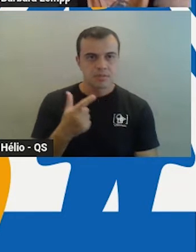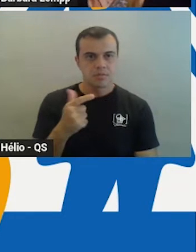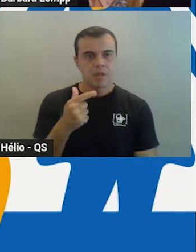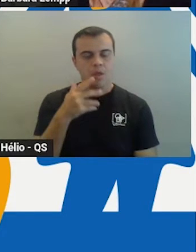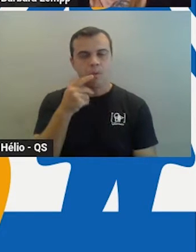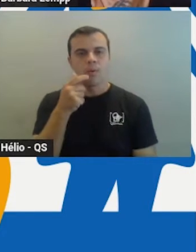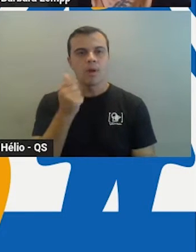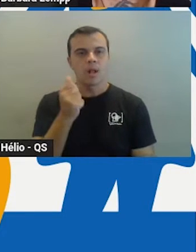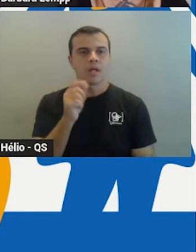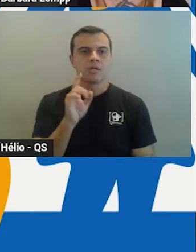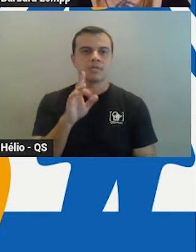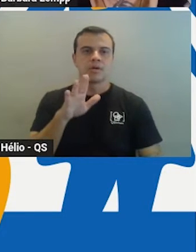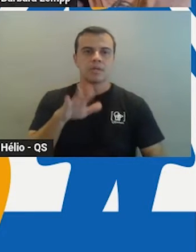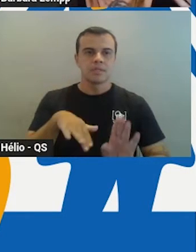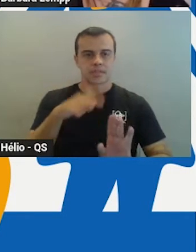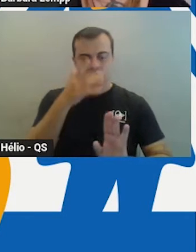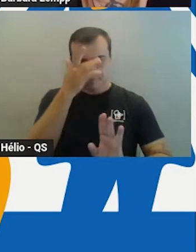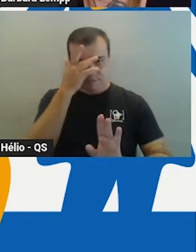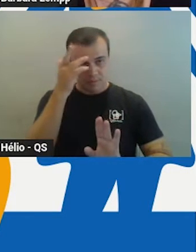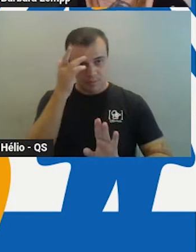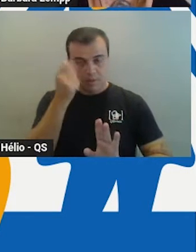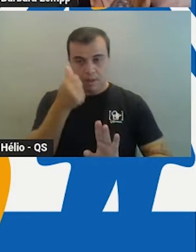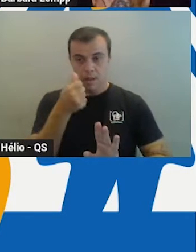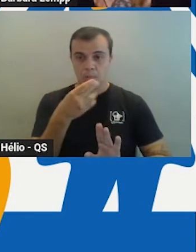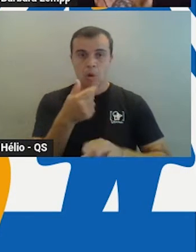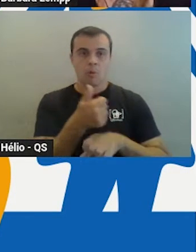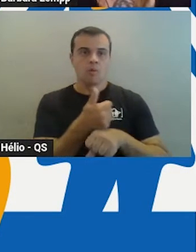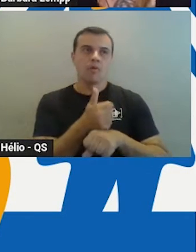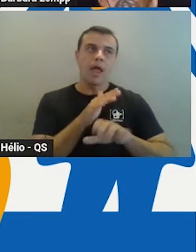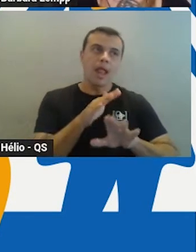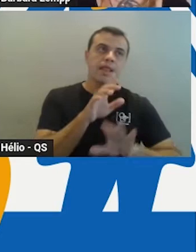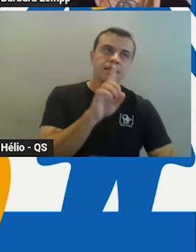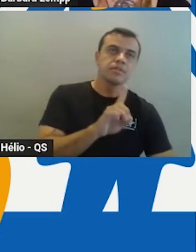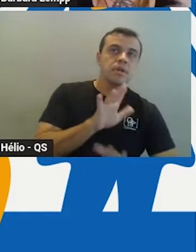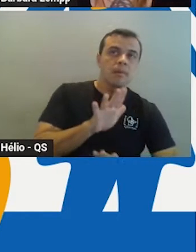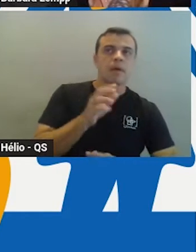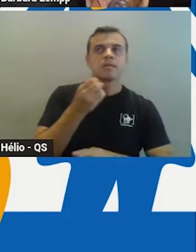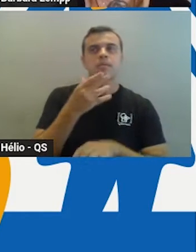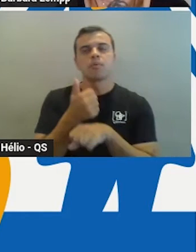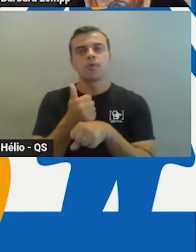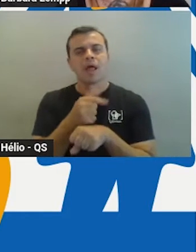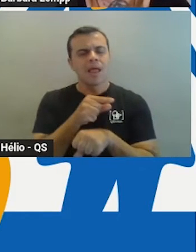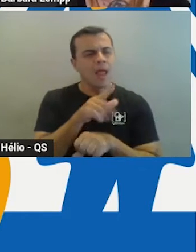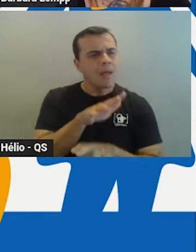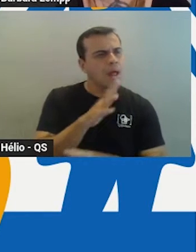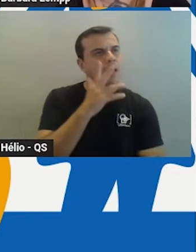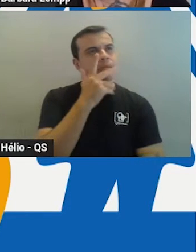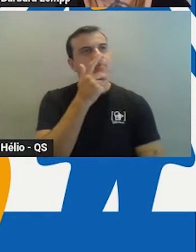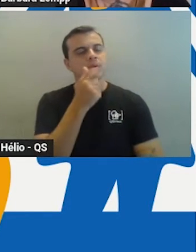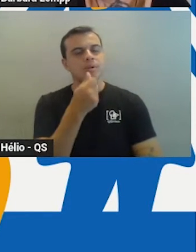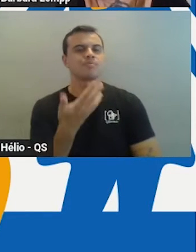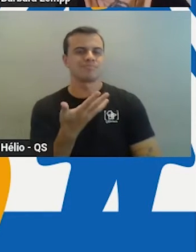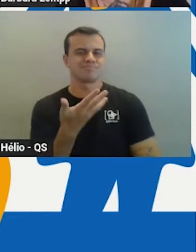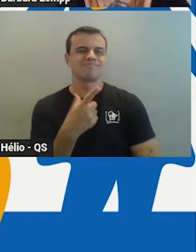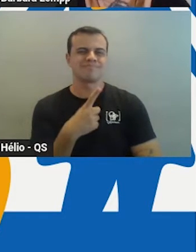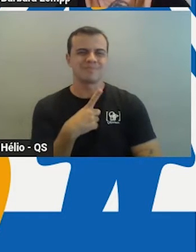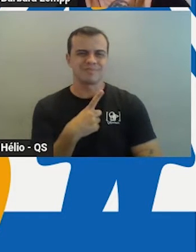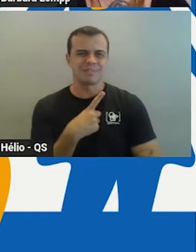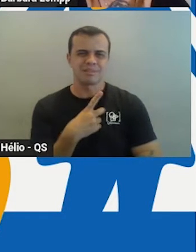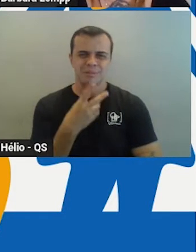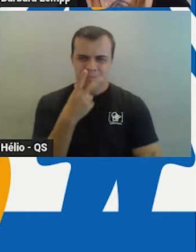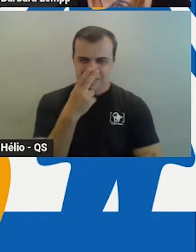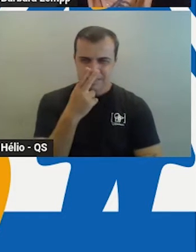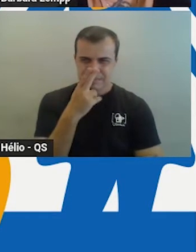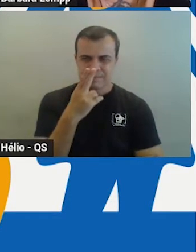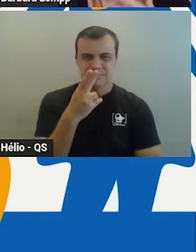qualidades, apesar da deficiência, ele é um ótimo profissional, apesar da deficiência, ela é uma pessoa bonita. Isso é muito uma